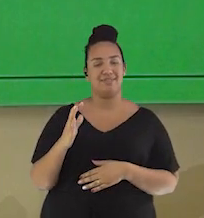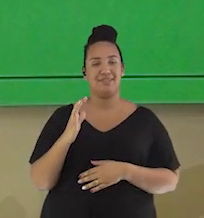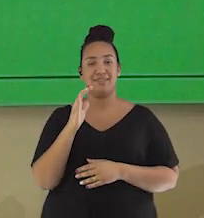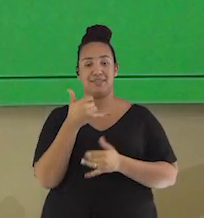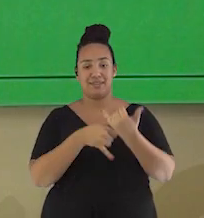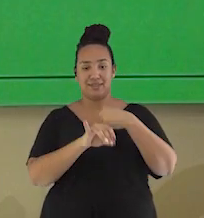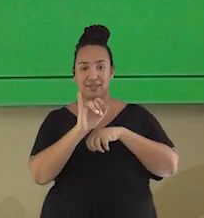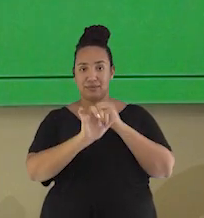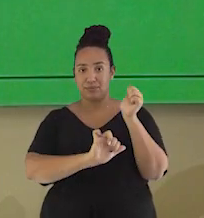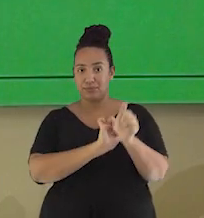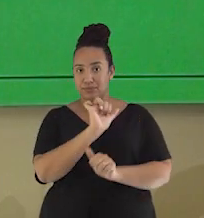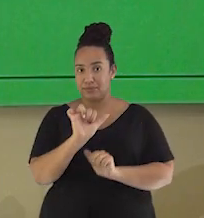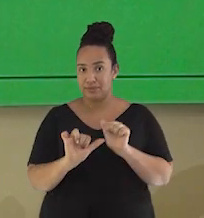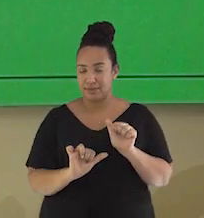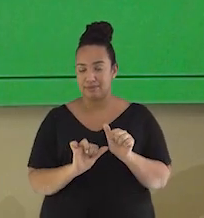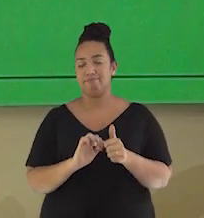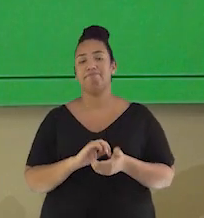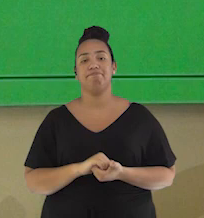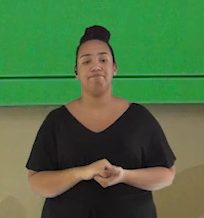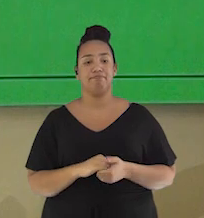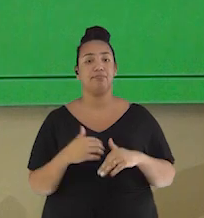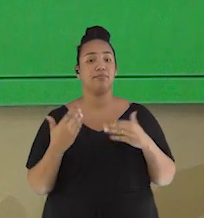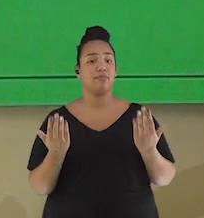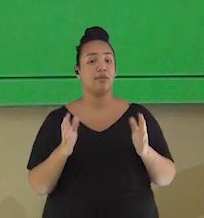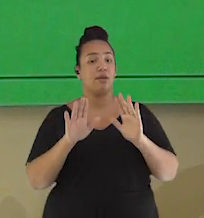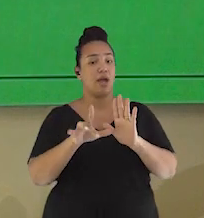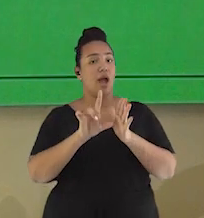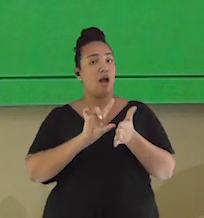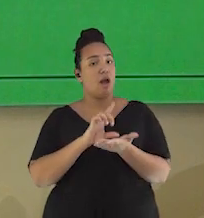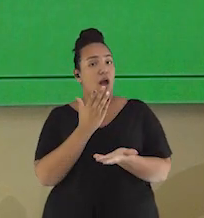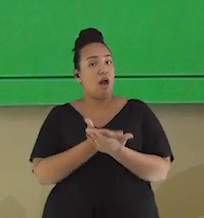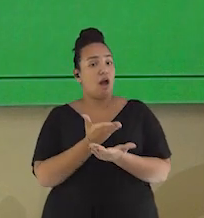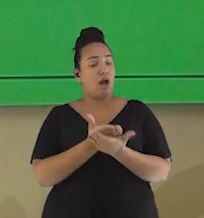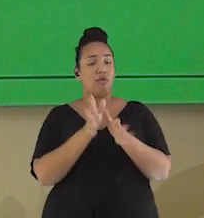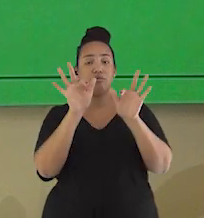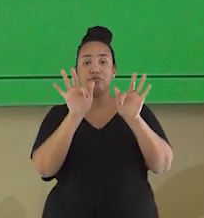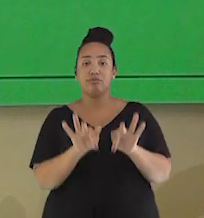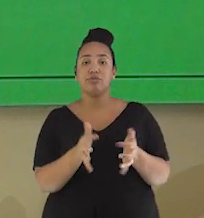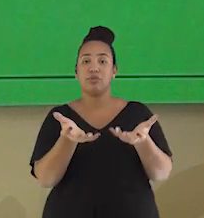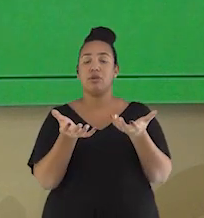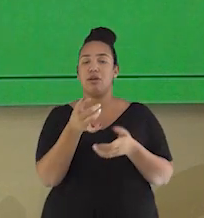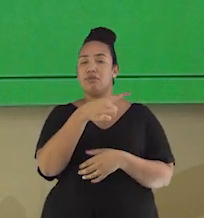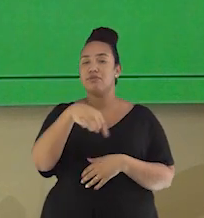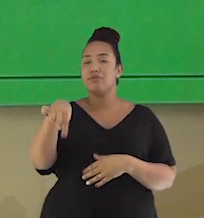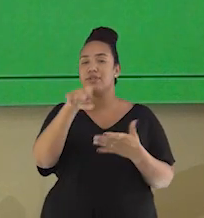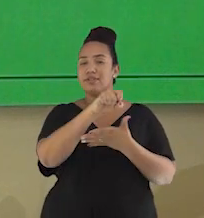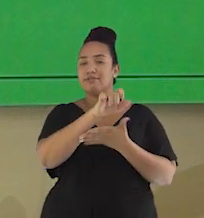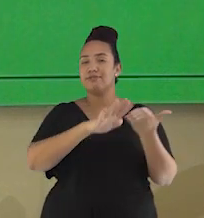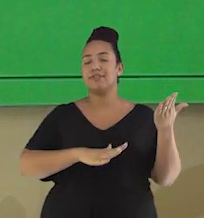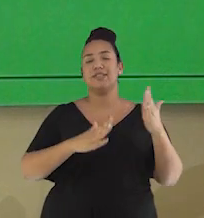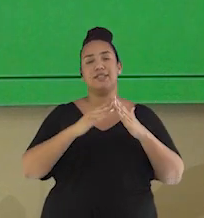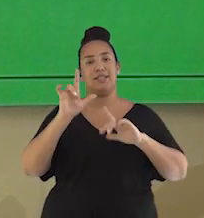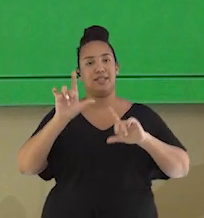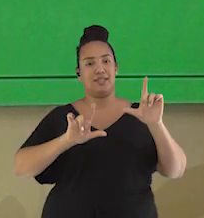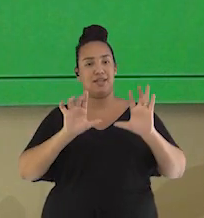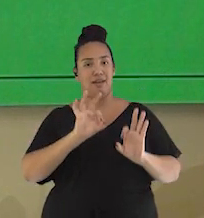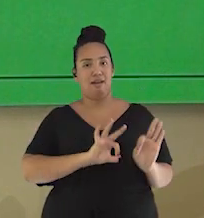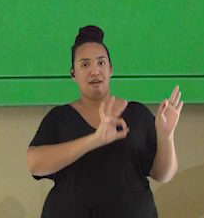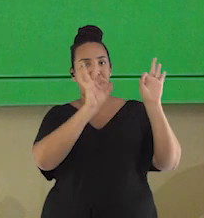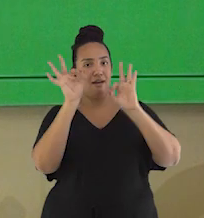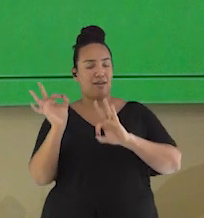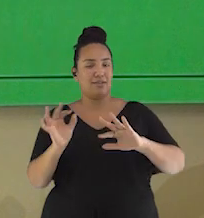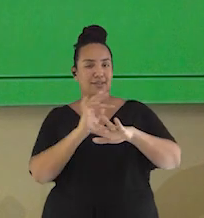transformação química. Bom, mas antes de encerrar a aula, eu quero que você acompanhe aqui o dever em casa na